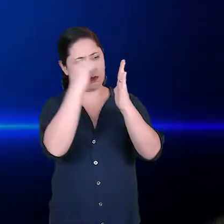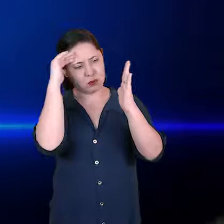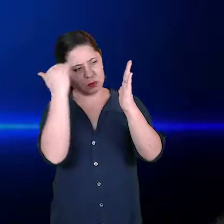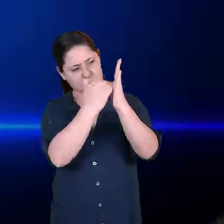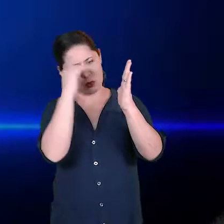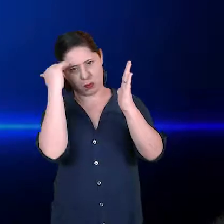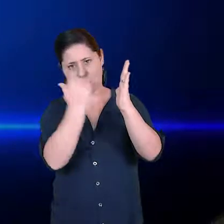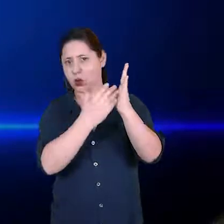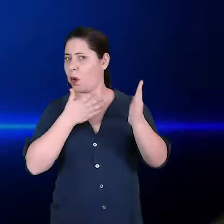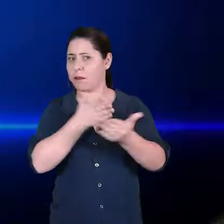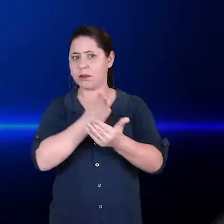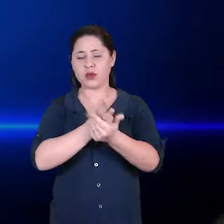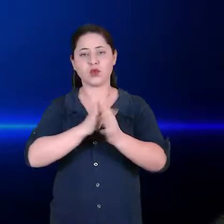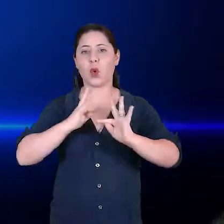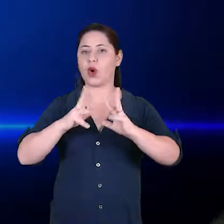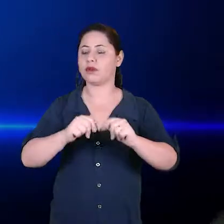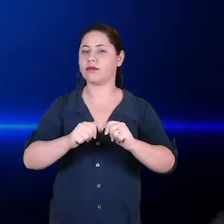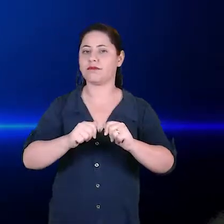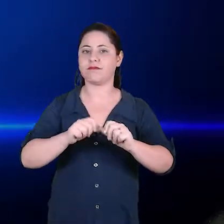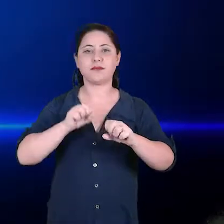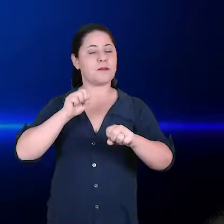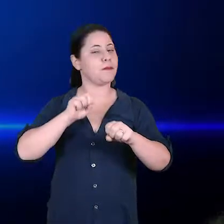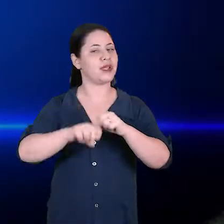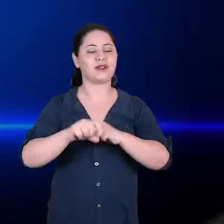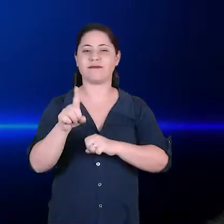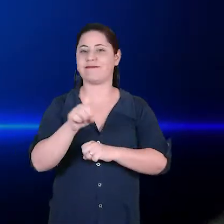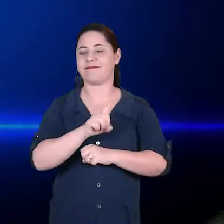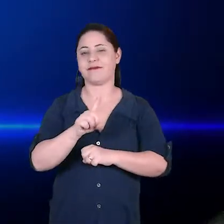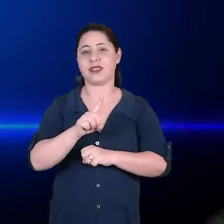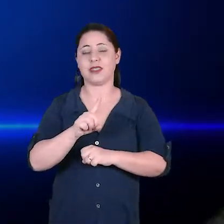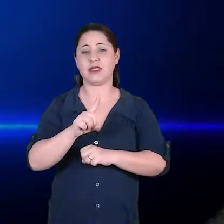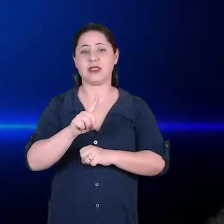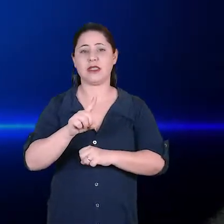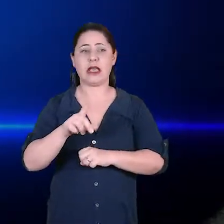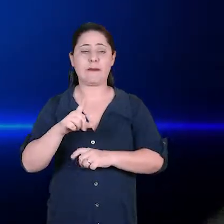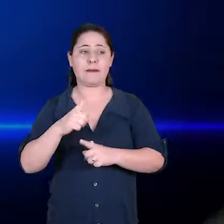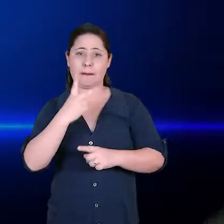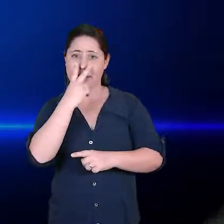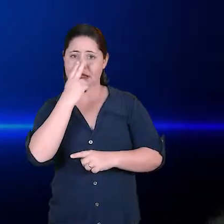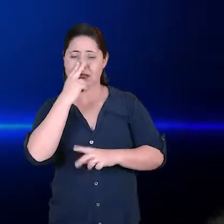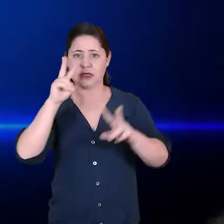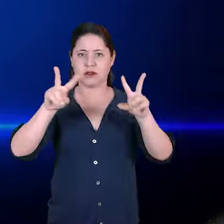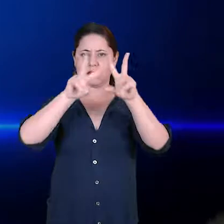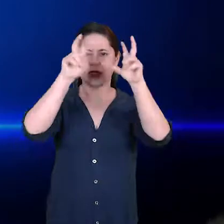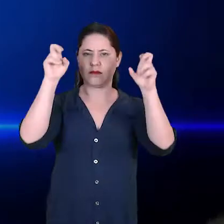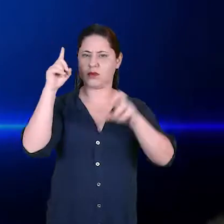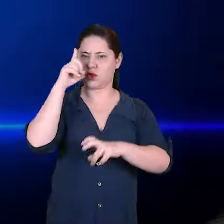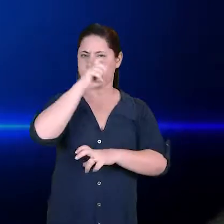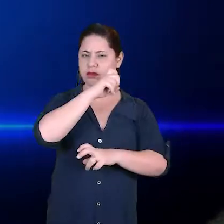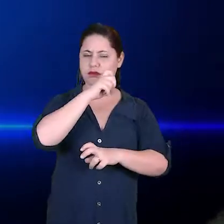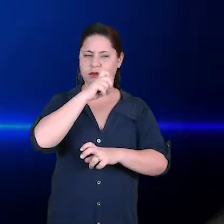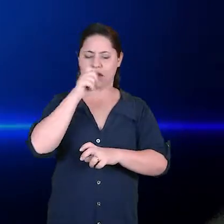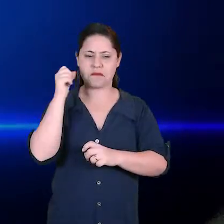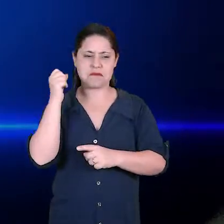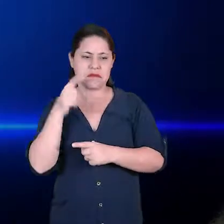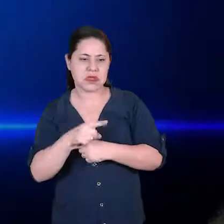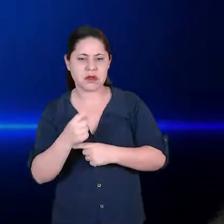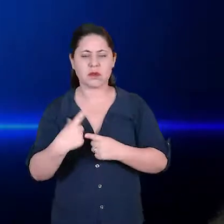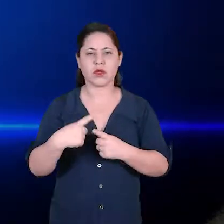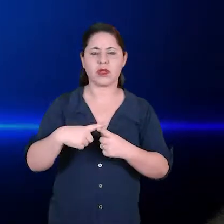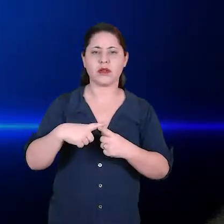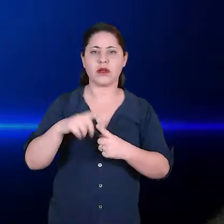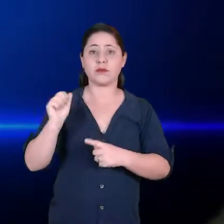nas regras atuais não serão afetados. Situações muito polêmicas relativas às aposentadorias